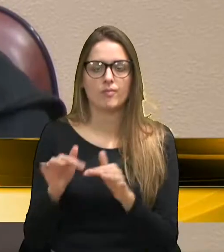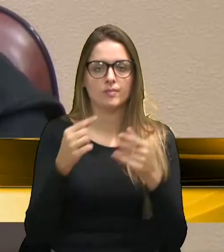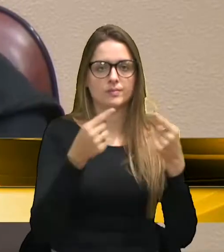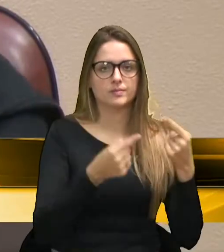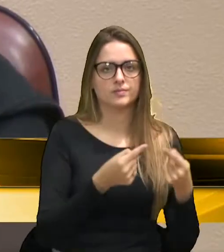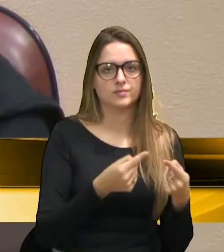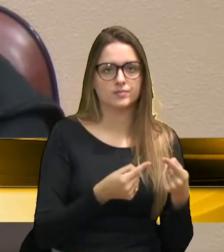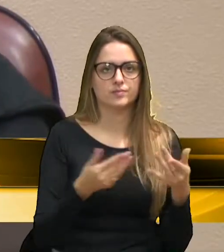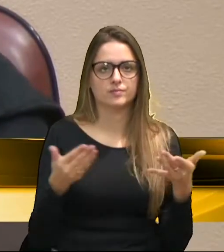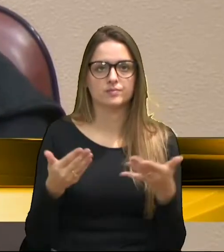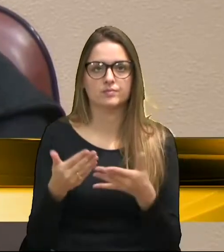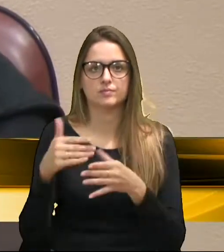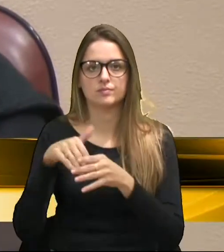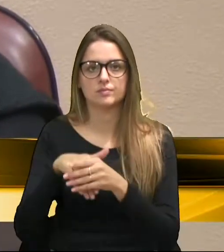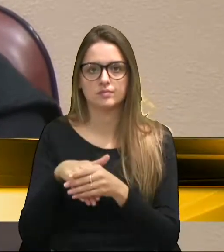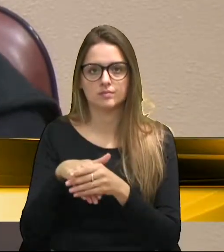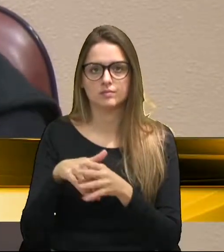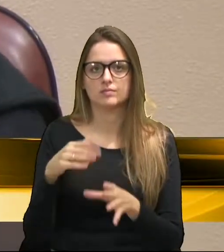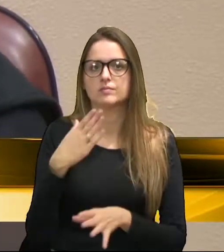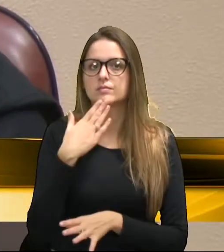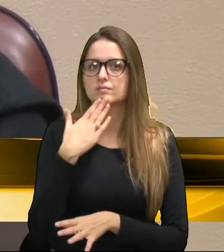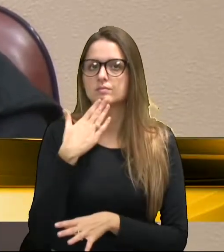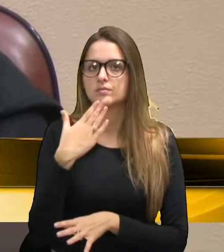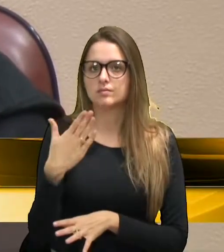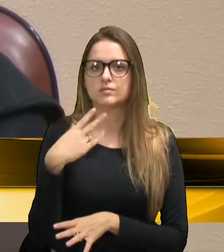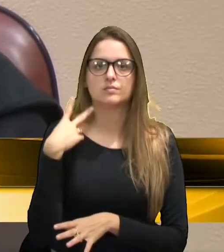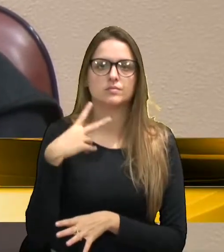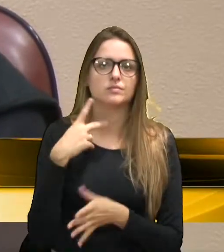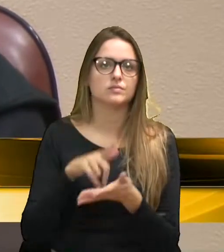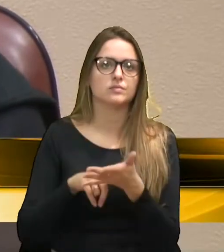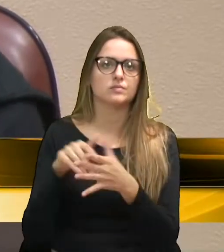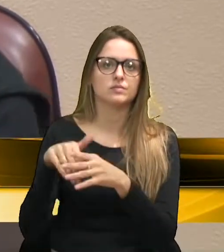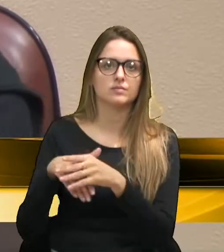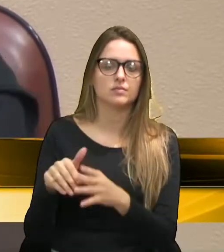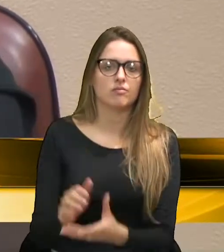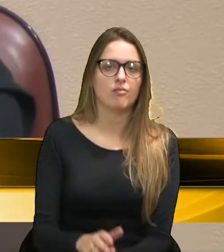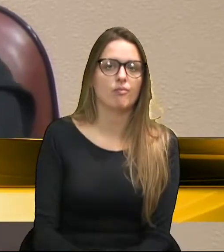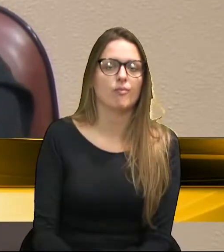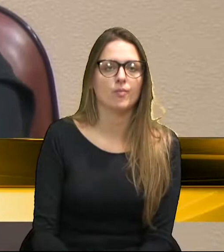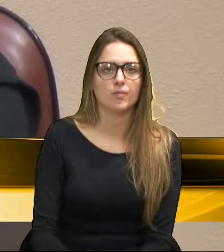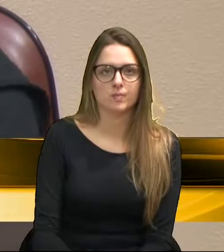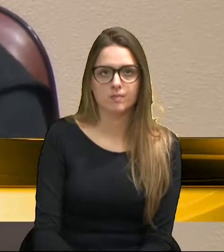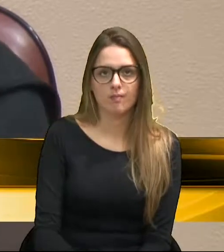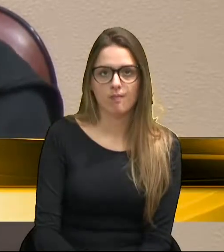encerrada a discussão, em votação. Solicito aos vereadores que registrem seus votos.